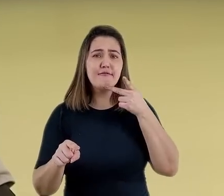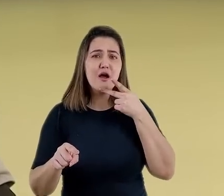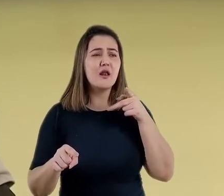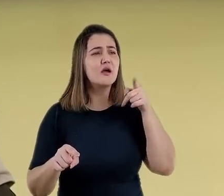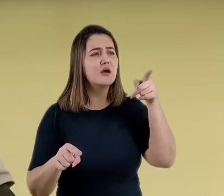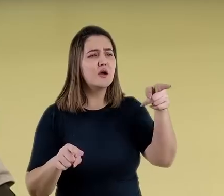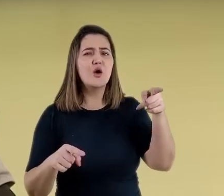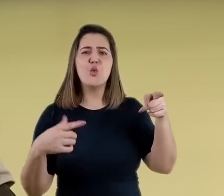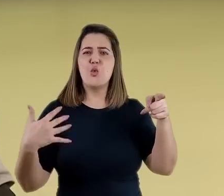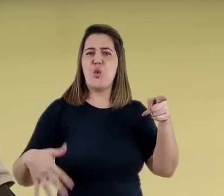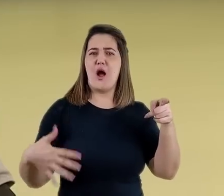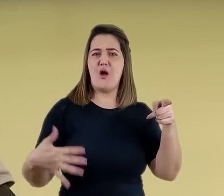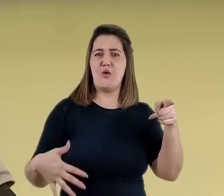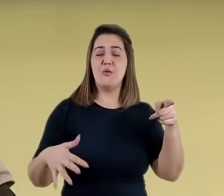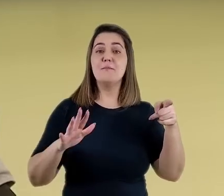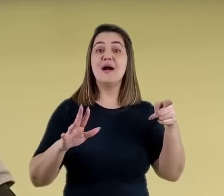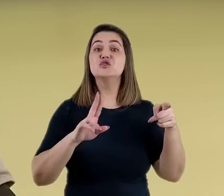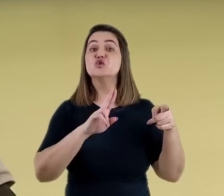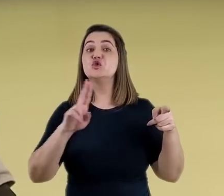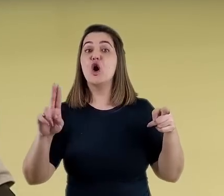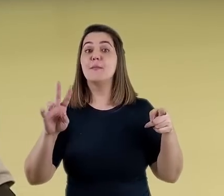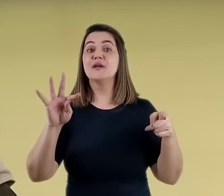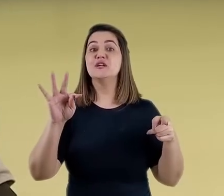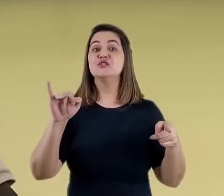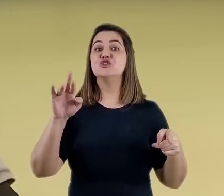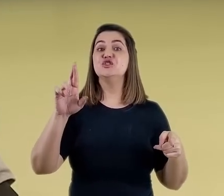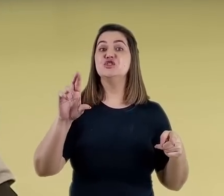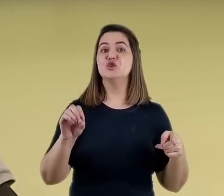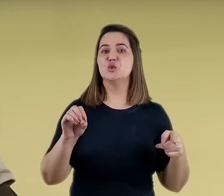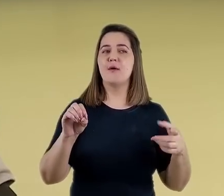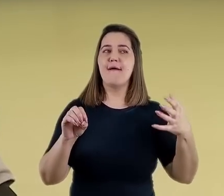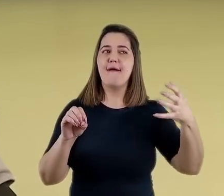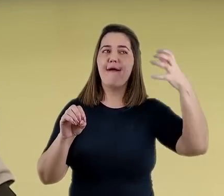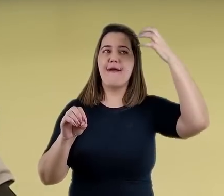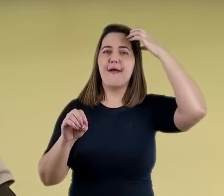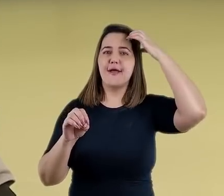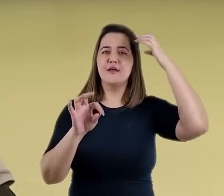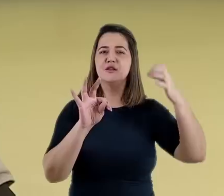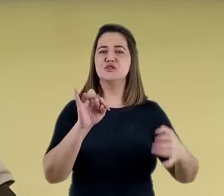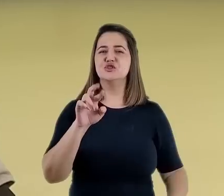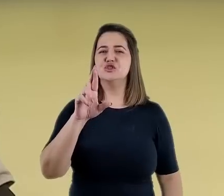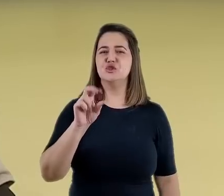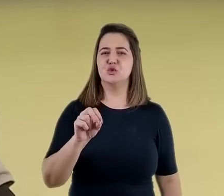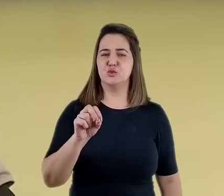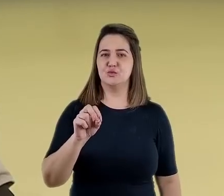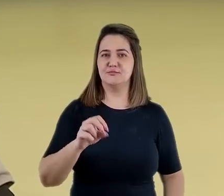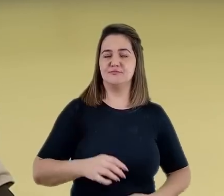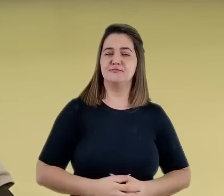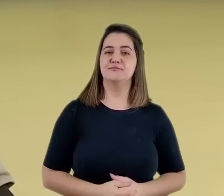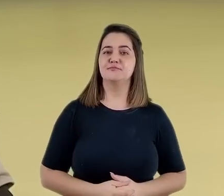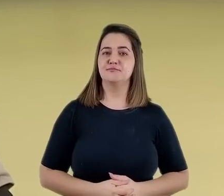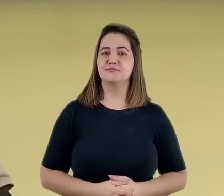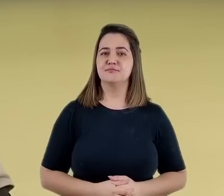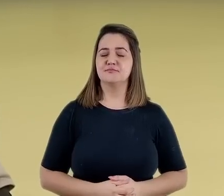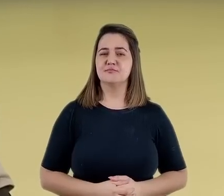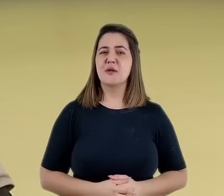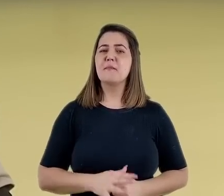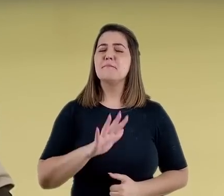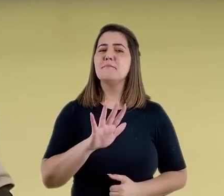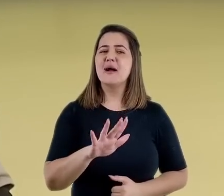foi referido como sendo o rei de Tiro, não mais o príncipe de Tiro que abre a profecia.